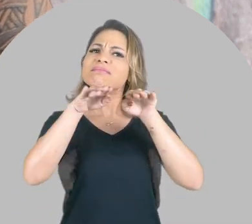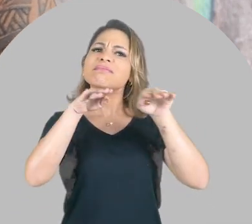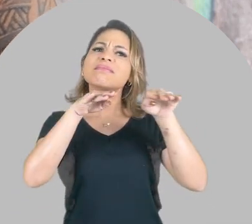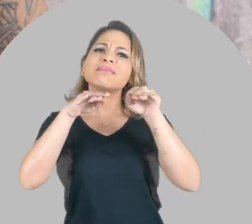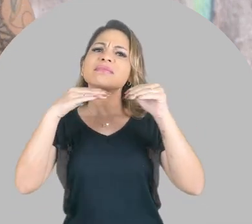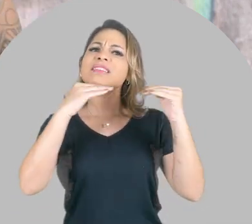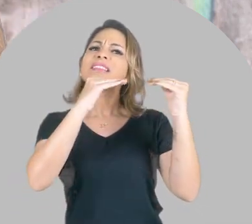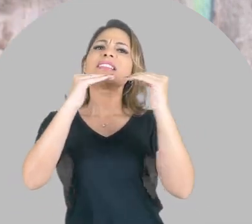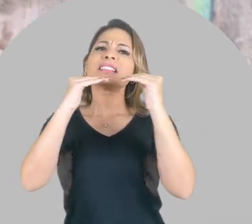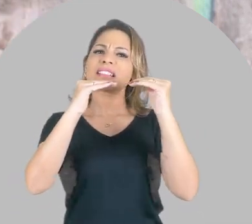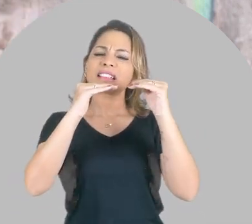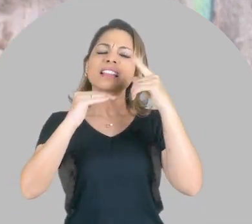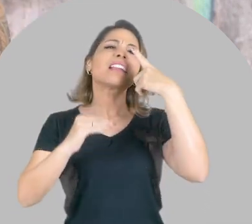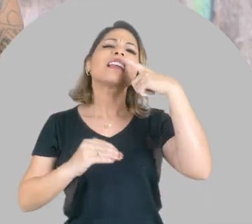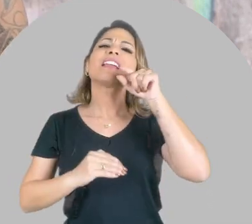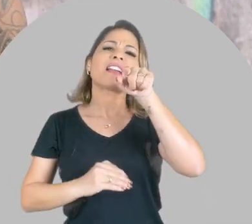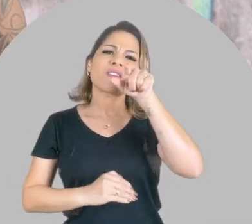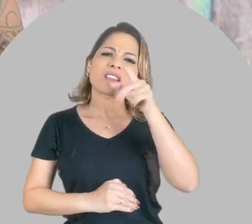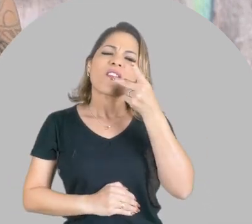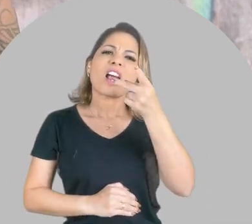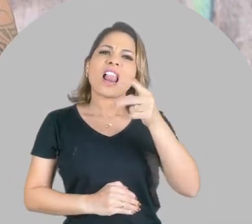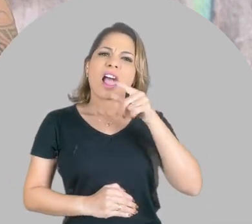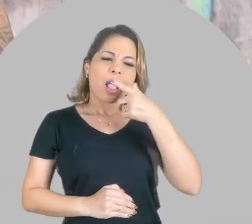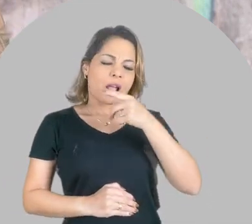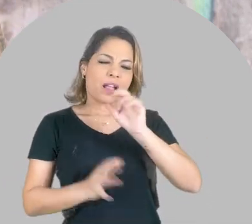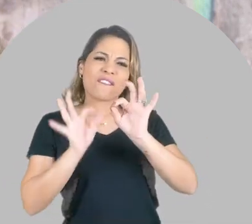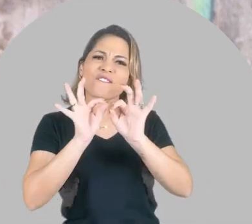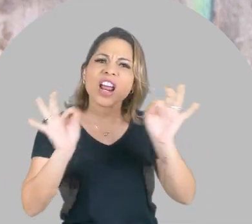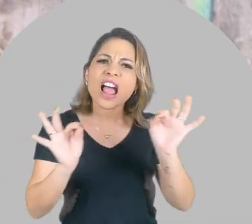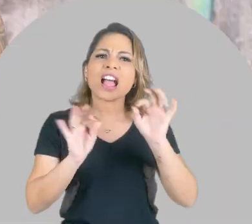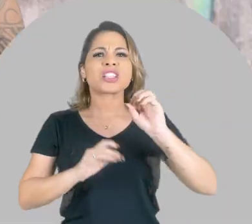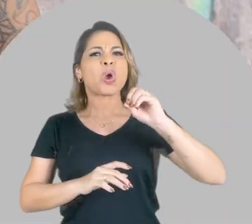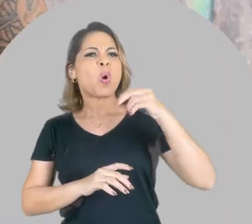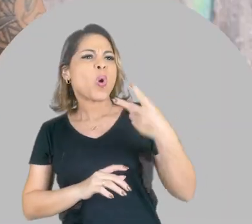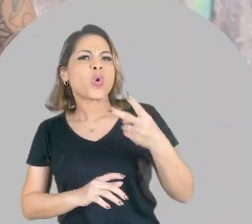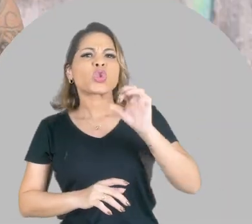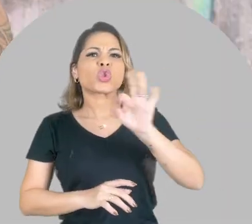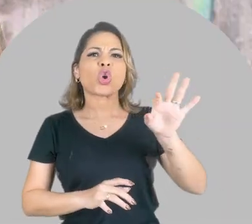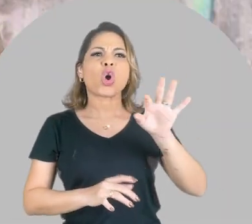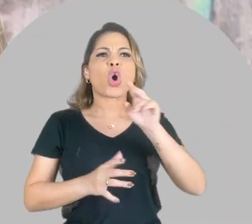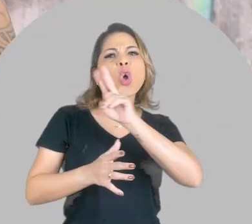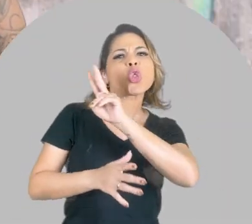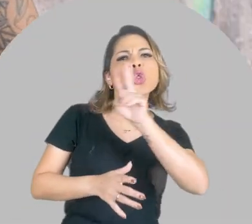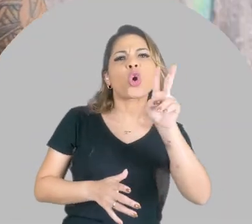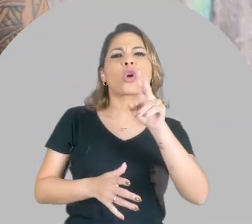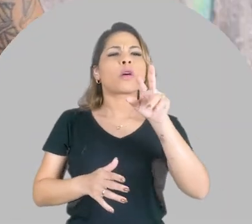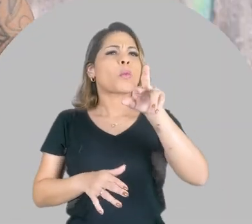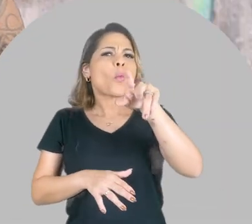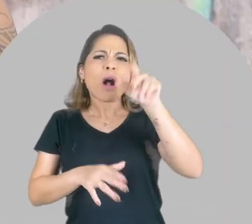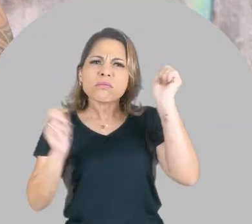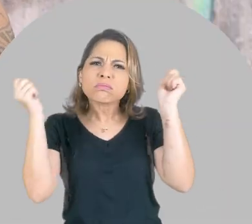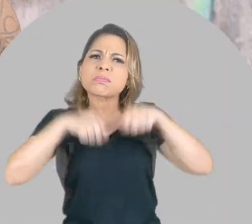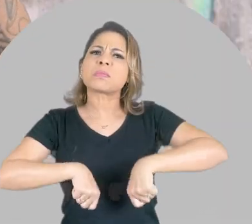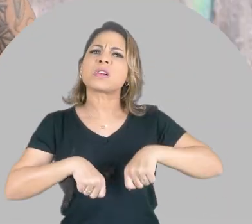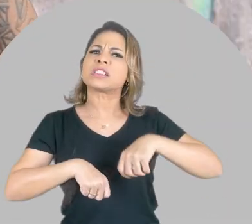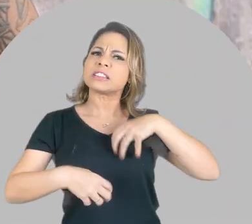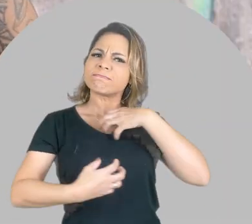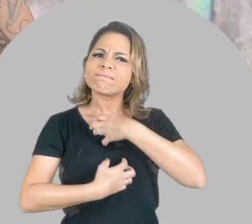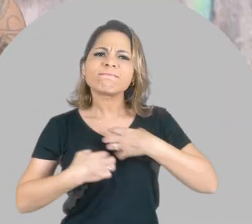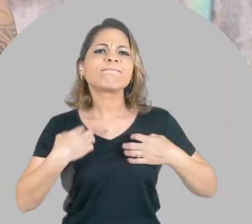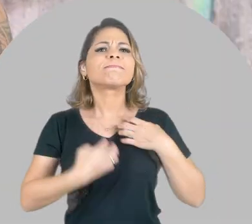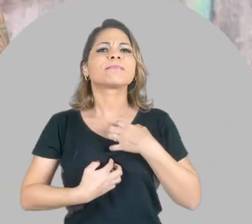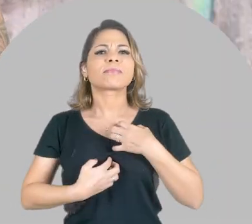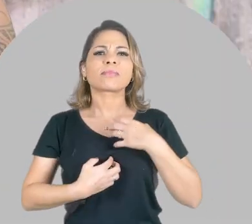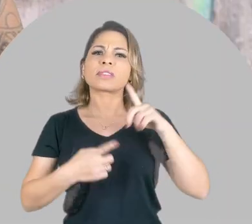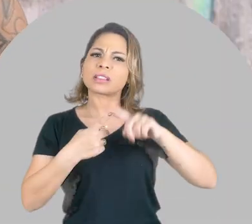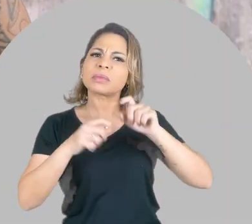o nível da rebeldia alheia? Quem é você para dizer que o cara que fez uma frase ou o cara que só botou o nome dele ali não tem a mesma capacidade de